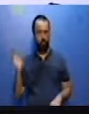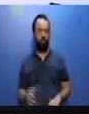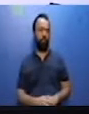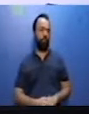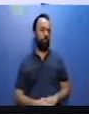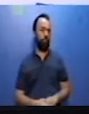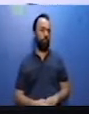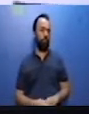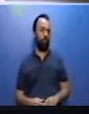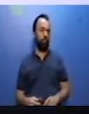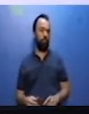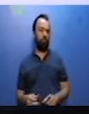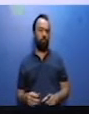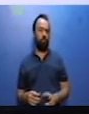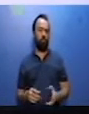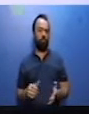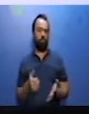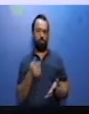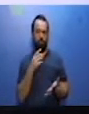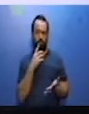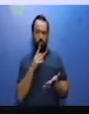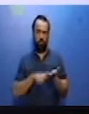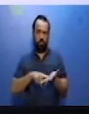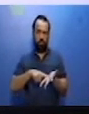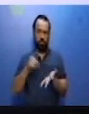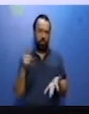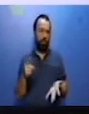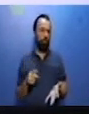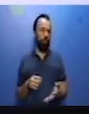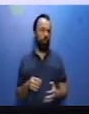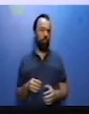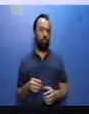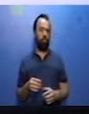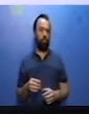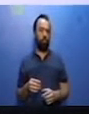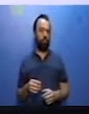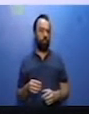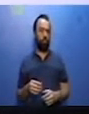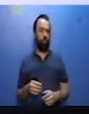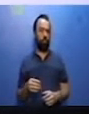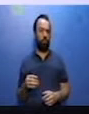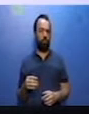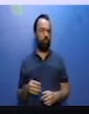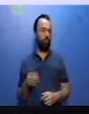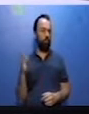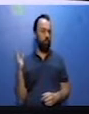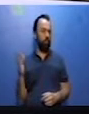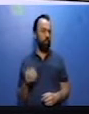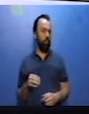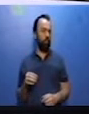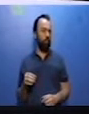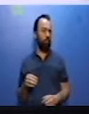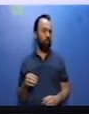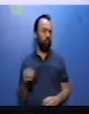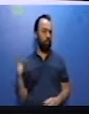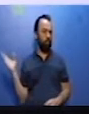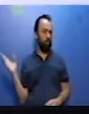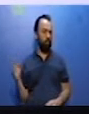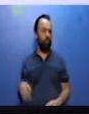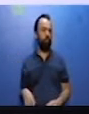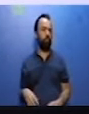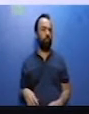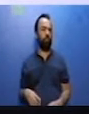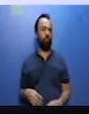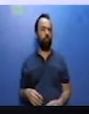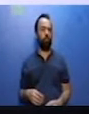se você quer um selo em homenagem ao qual o algarismo é que é o o matemático